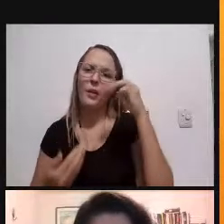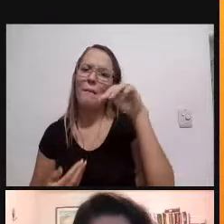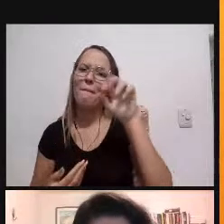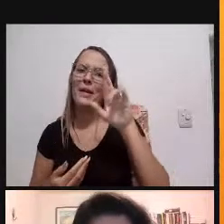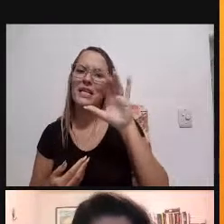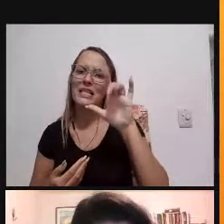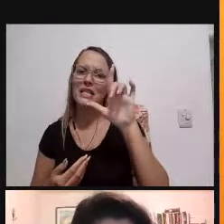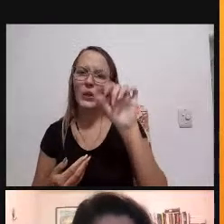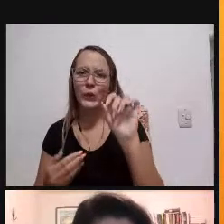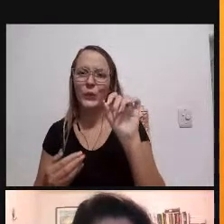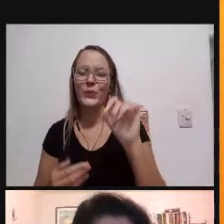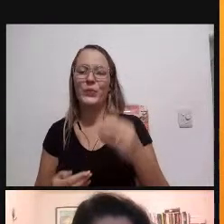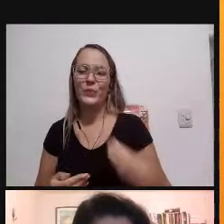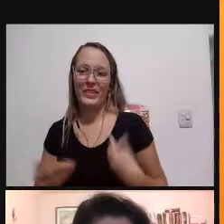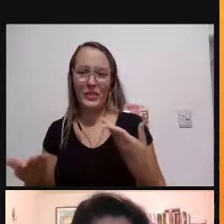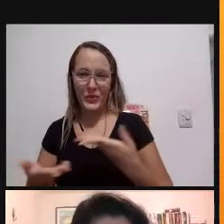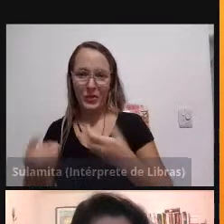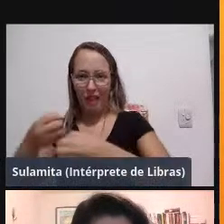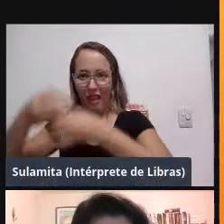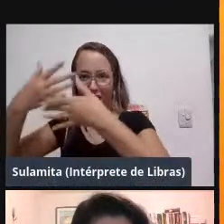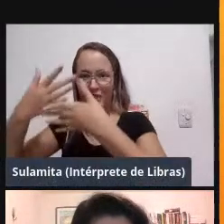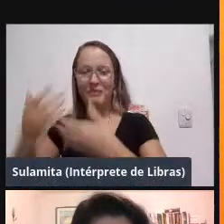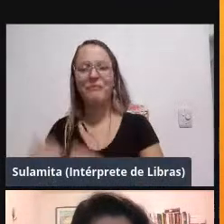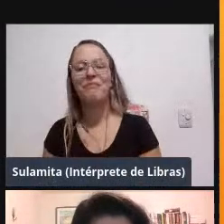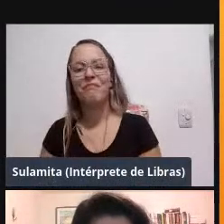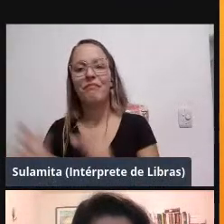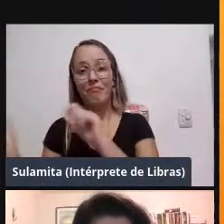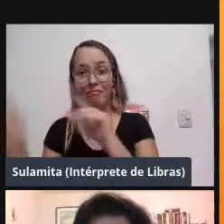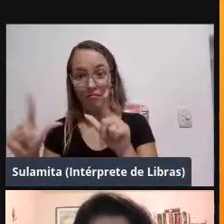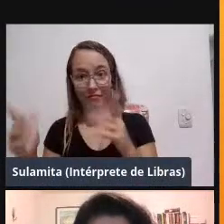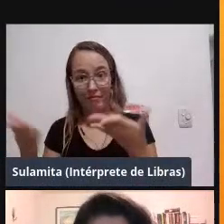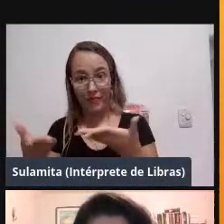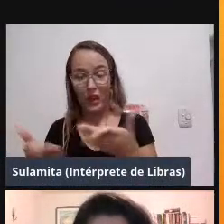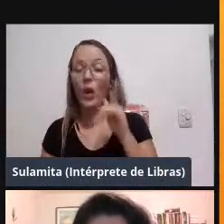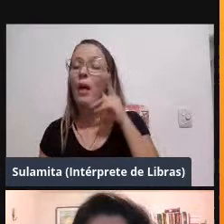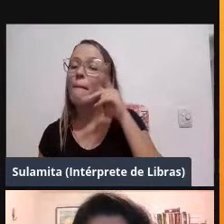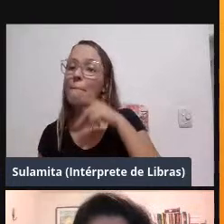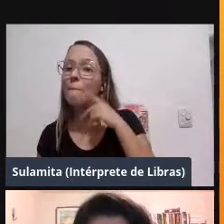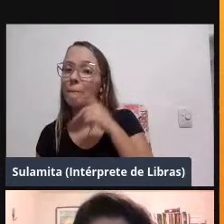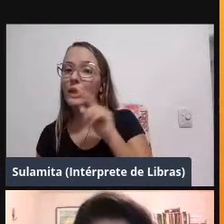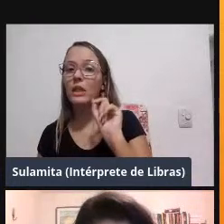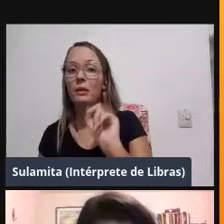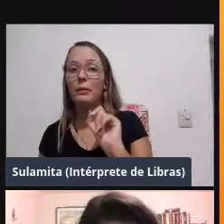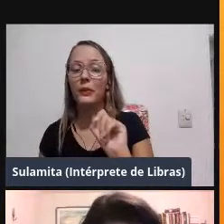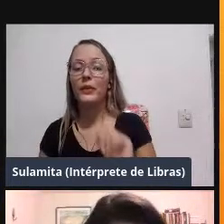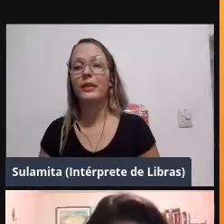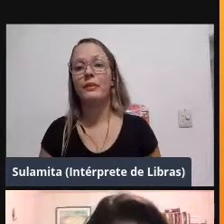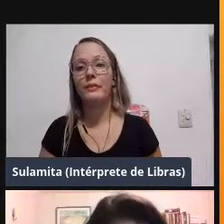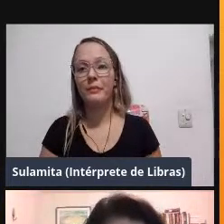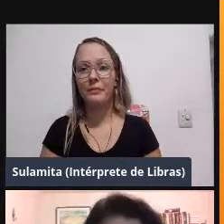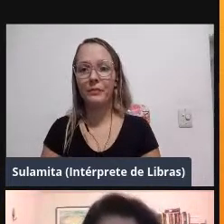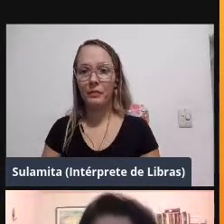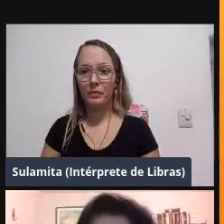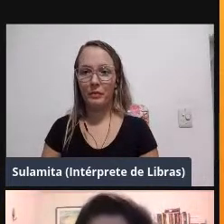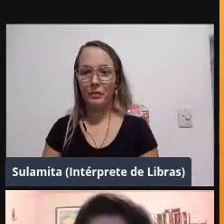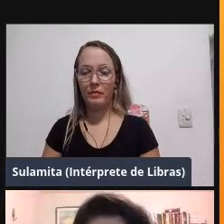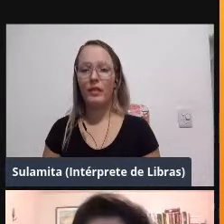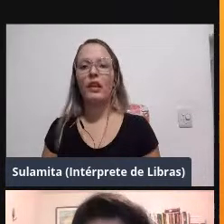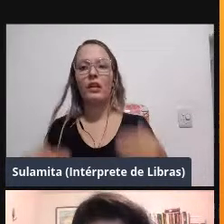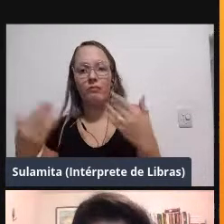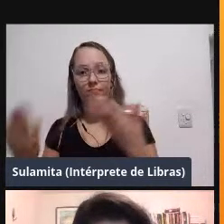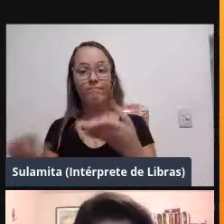aí. Na Paraíba, passa, por favor. Na Paraíba, eu dou exemplo